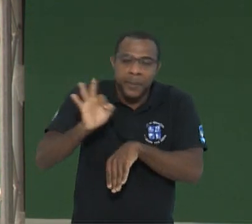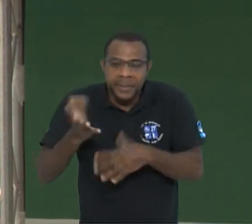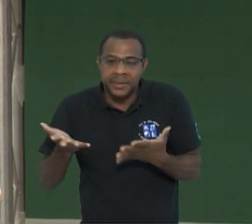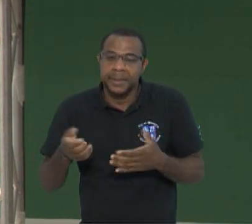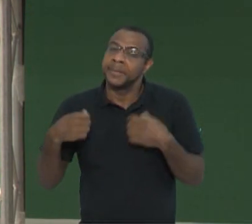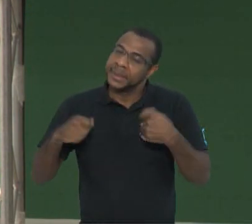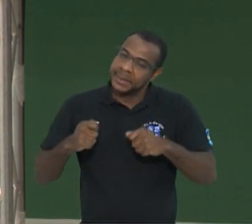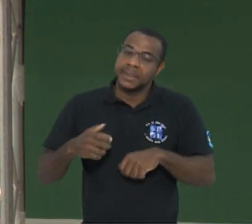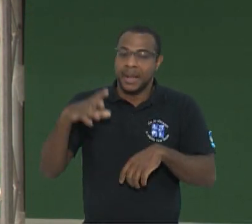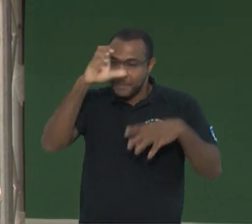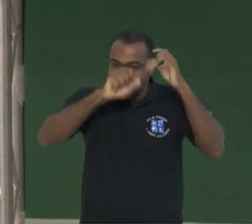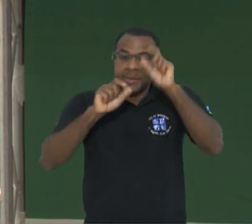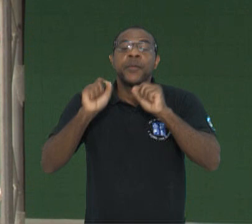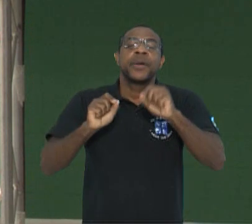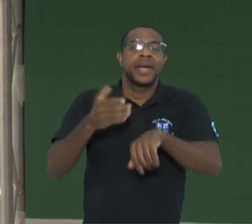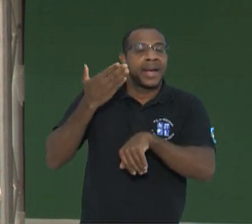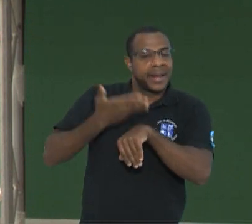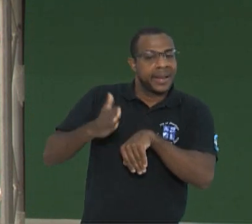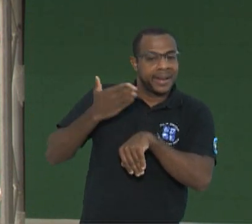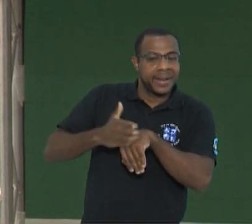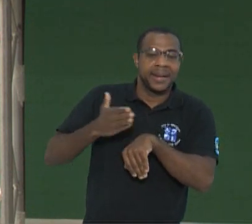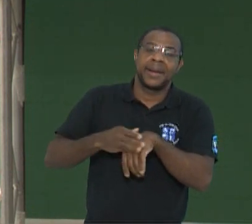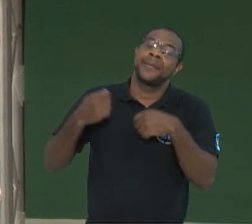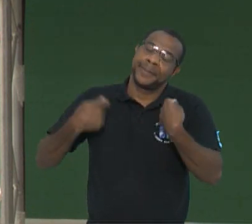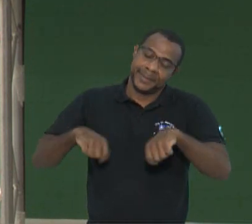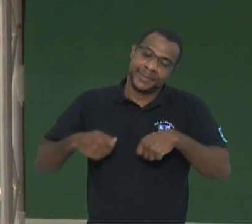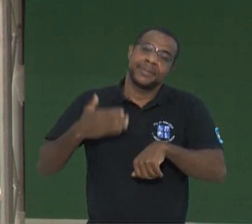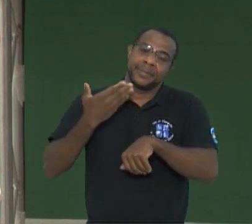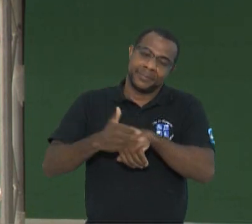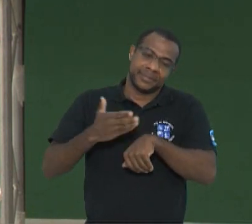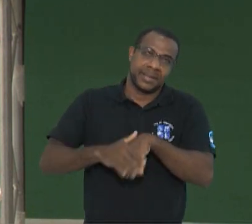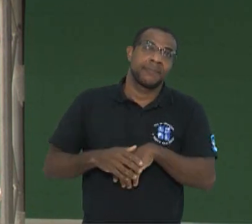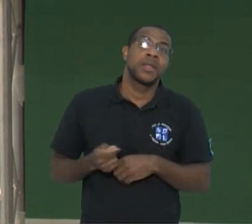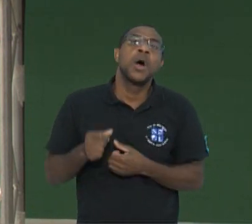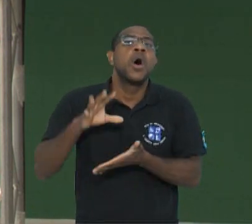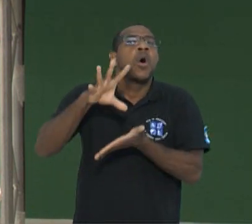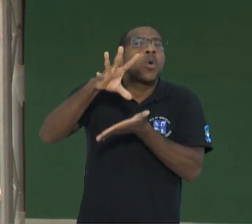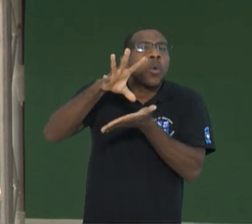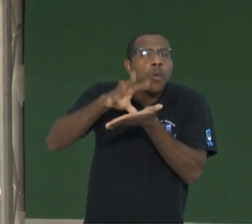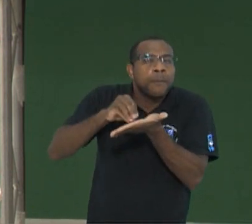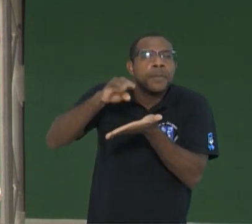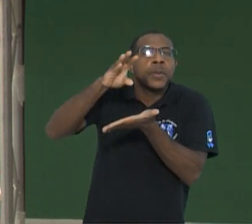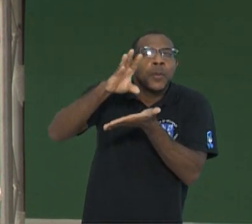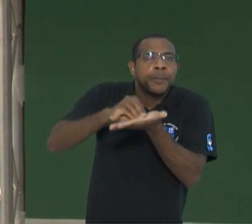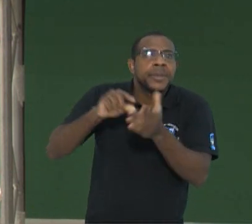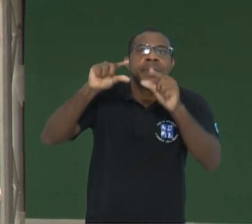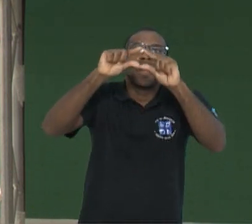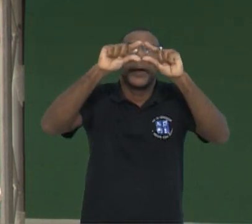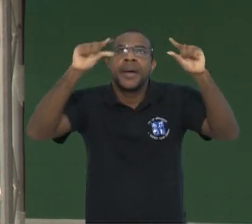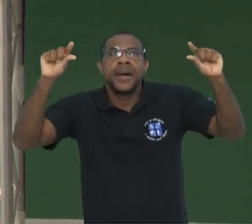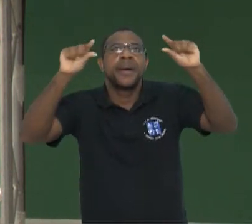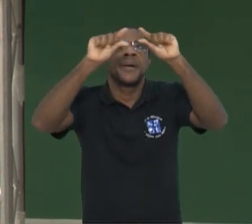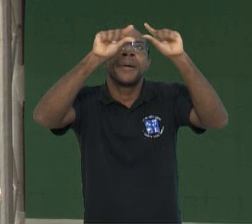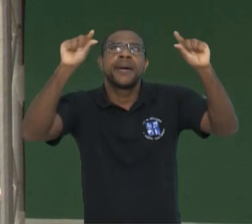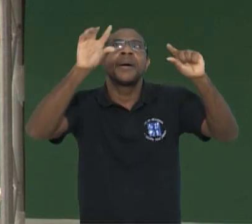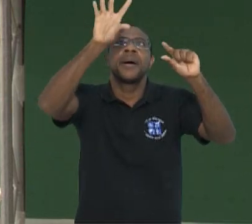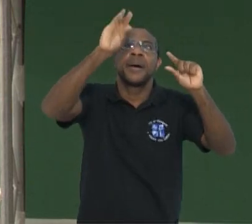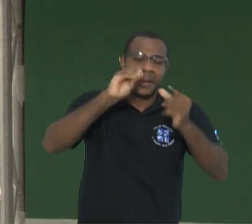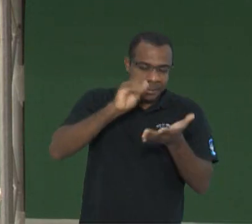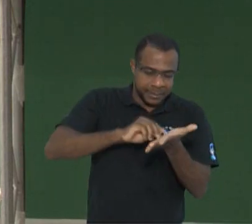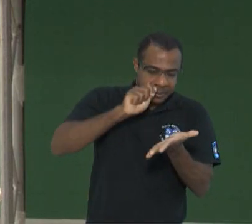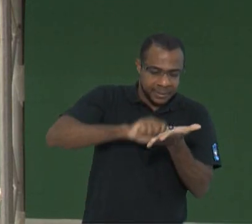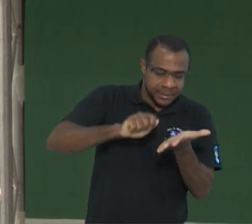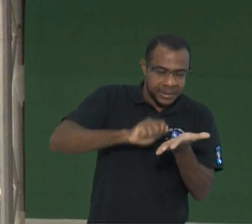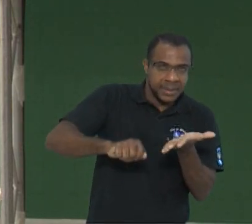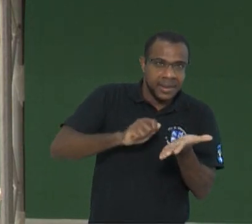aulas, estejam com o caderno junto, copiem o enunciado para que você possa fazer. Eu sei que depois você pode assistir quantas